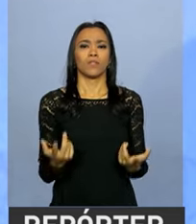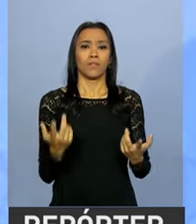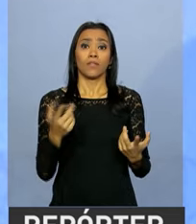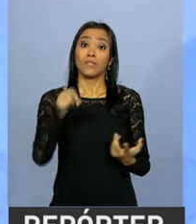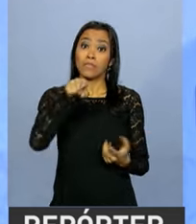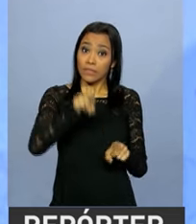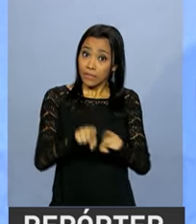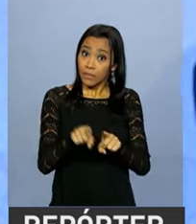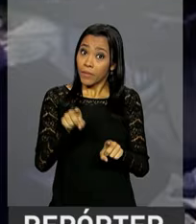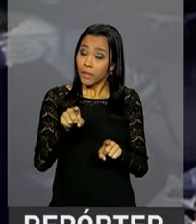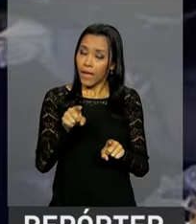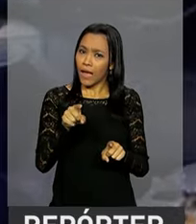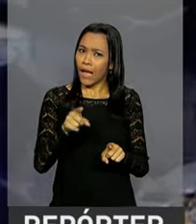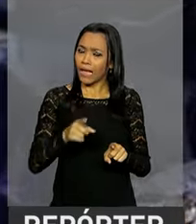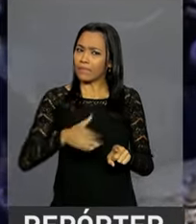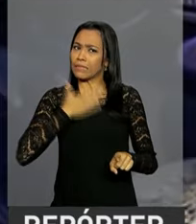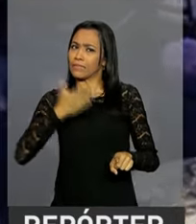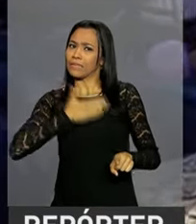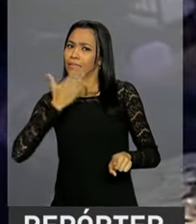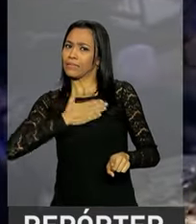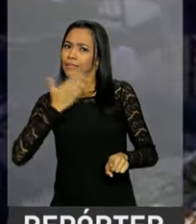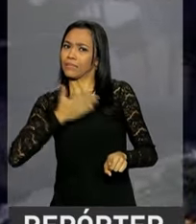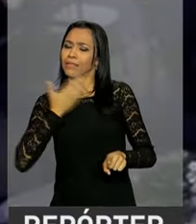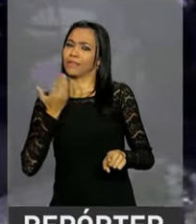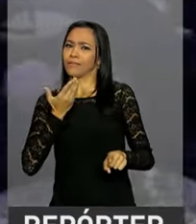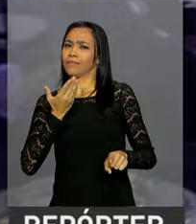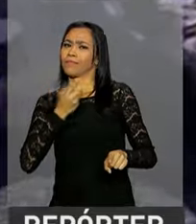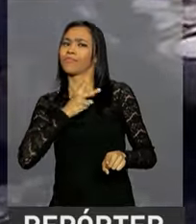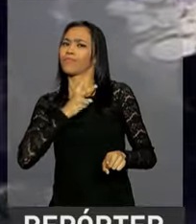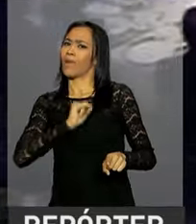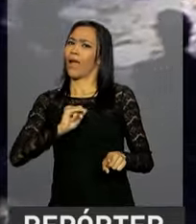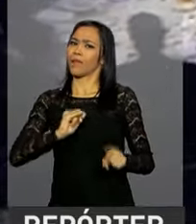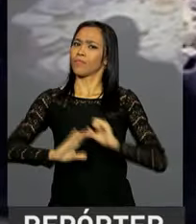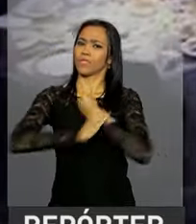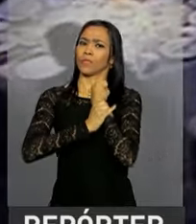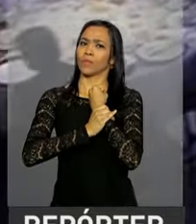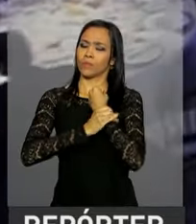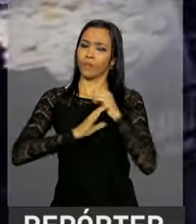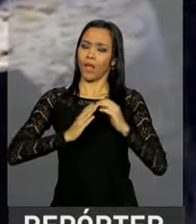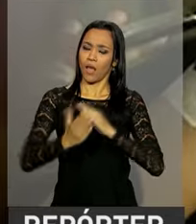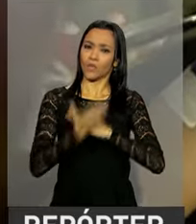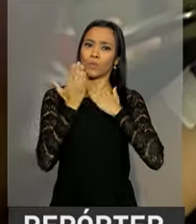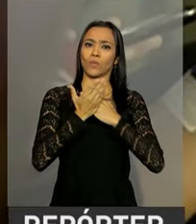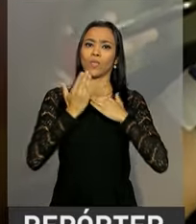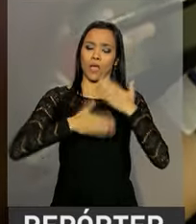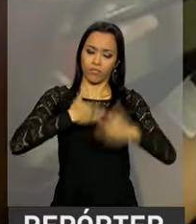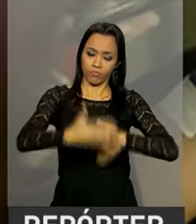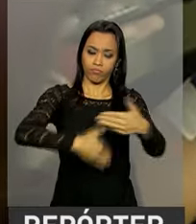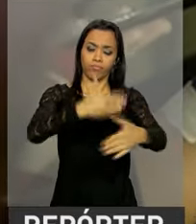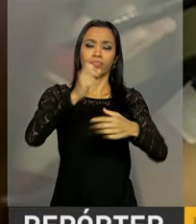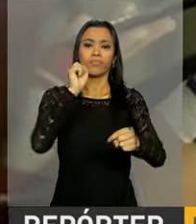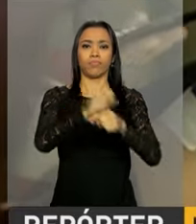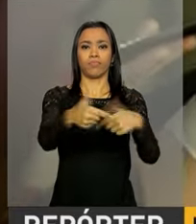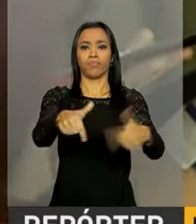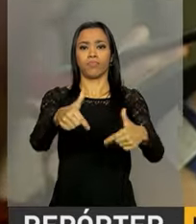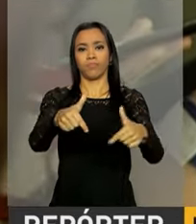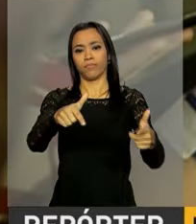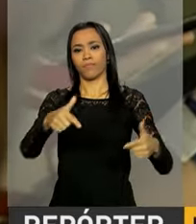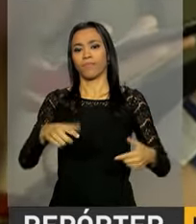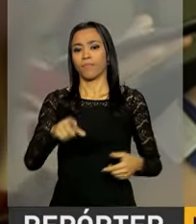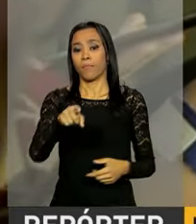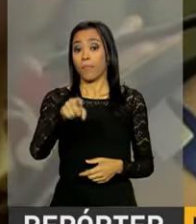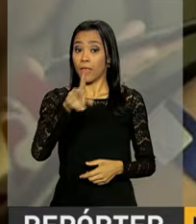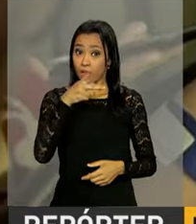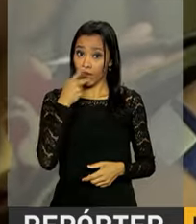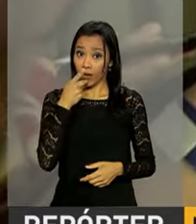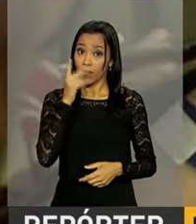da insegurança ajuda na recuperação da economia e geração de empregos. Isso já começa a se refletir